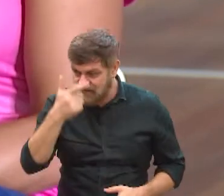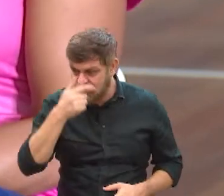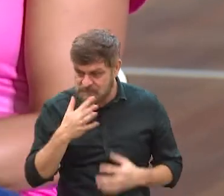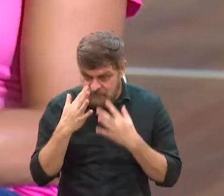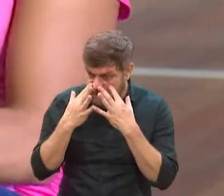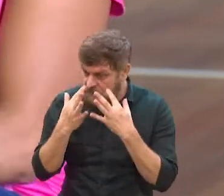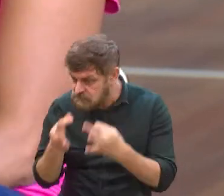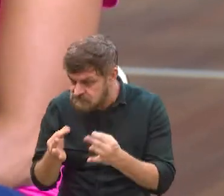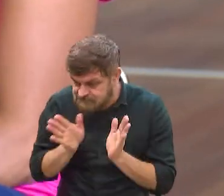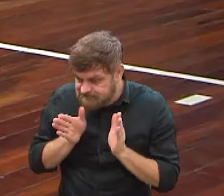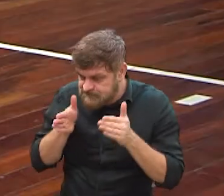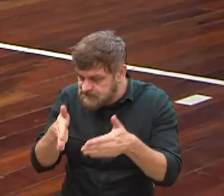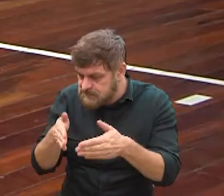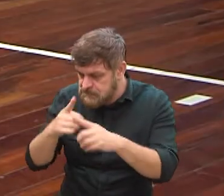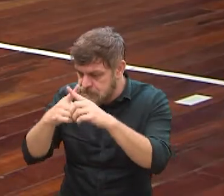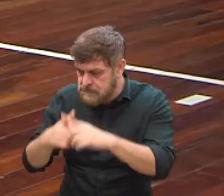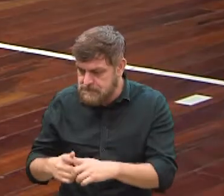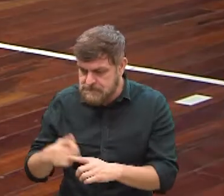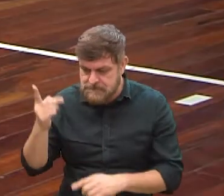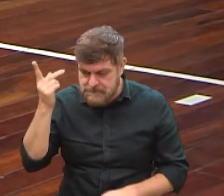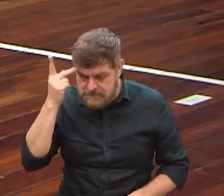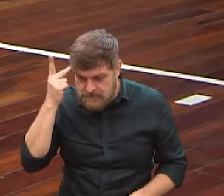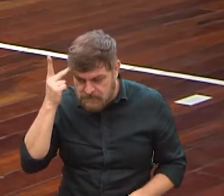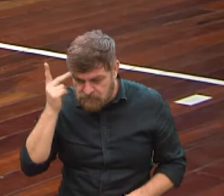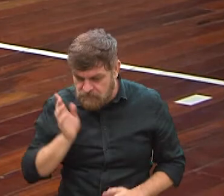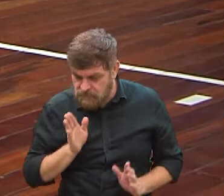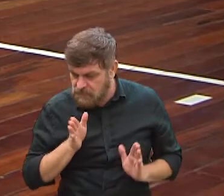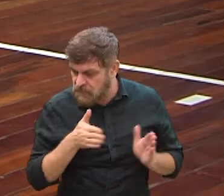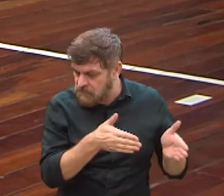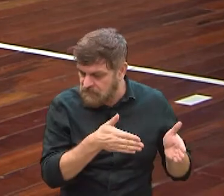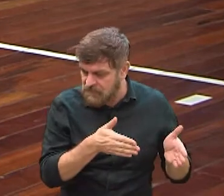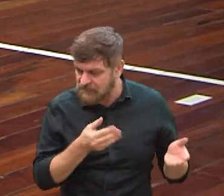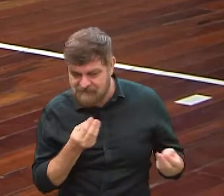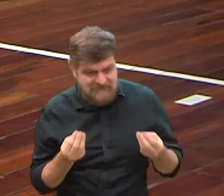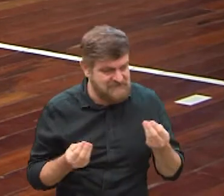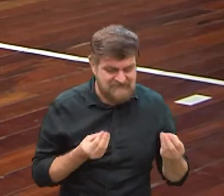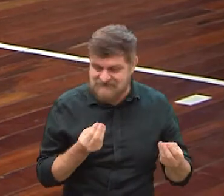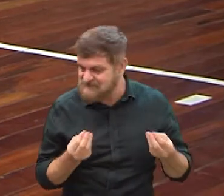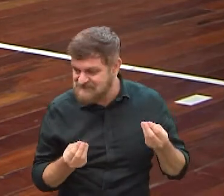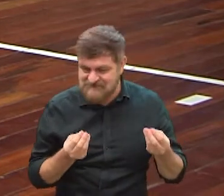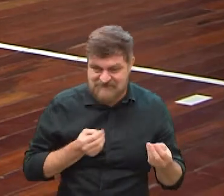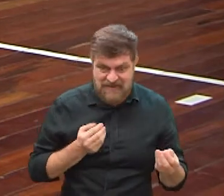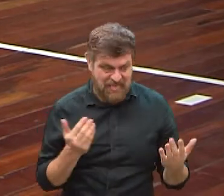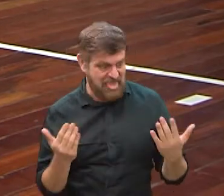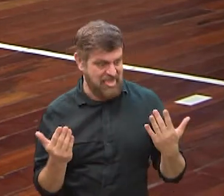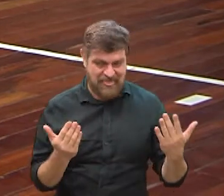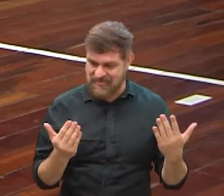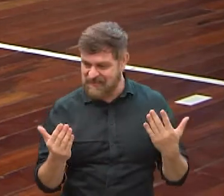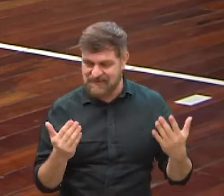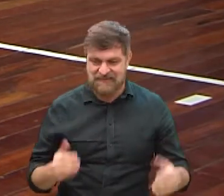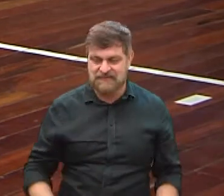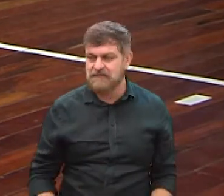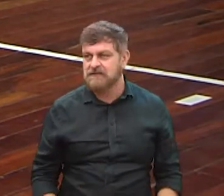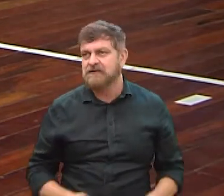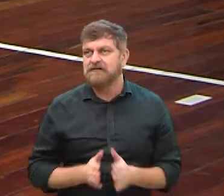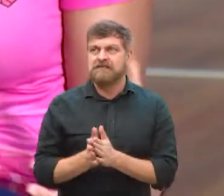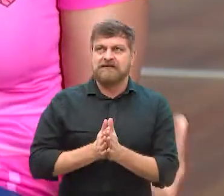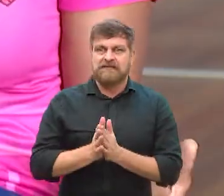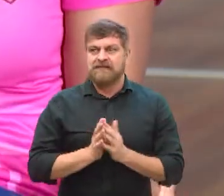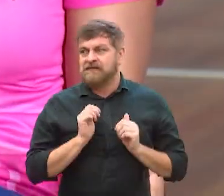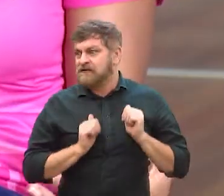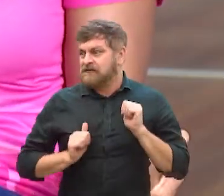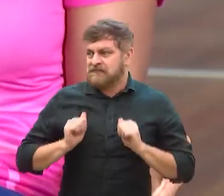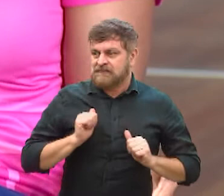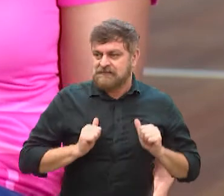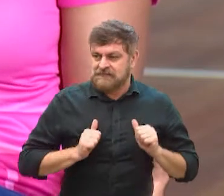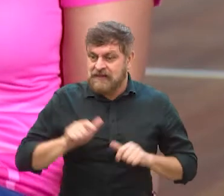estar focada para o jogo. Concentração era Ituano, né? Que era na final. Exato. Um pouco no Ituano e um pouco... E um pouco na convocação, e o